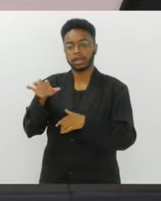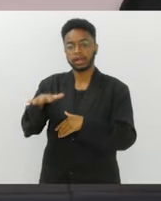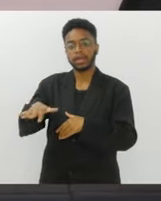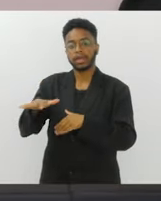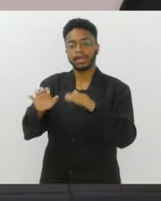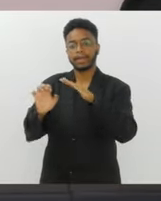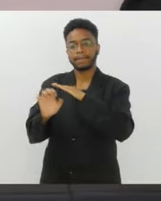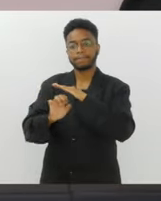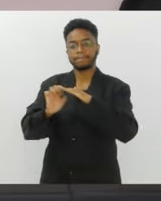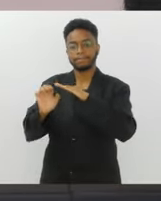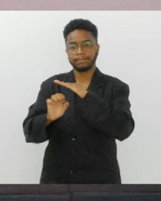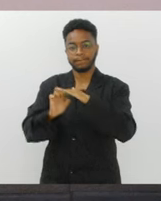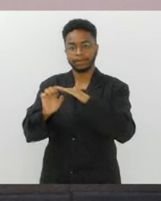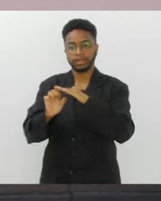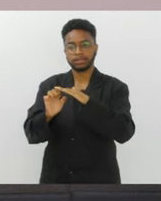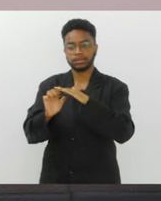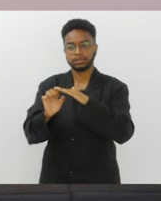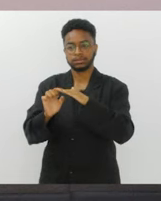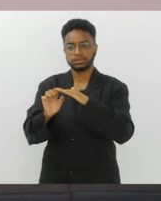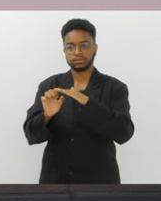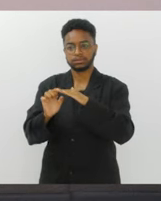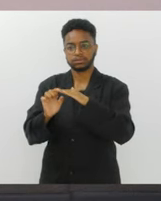Estado adequada,